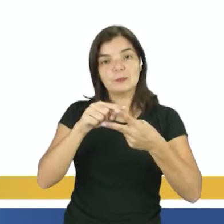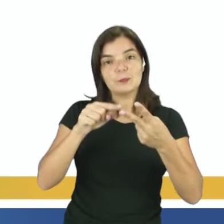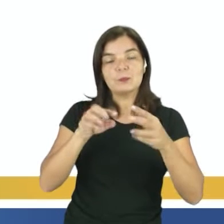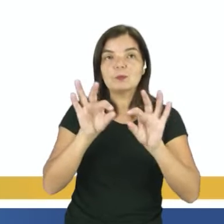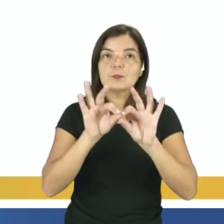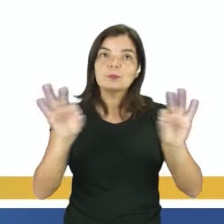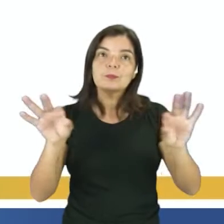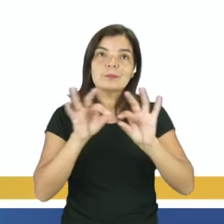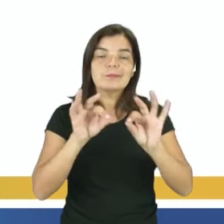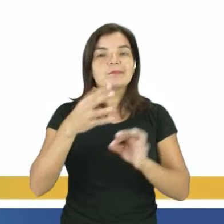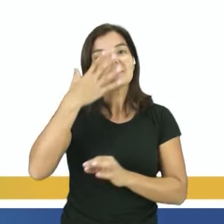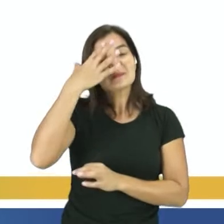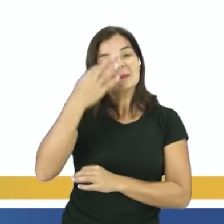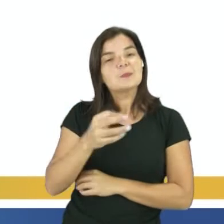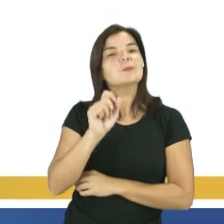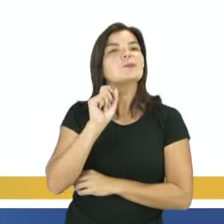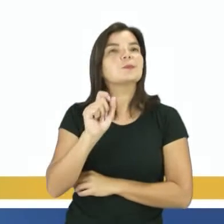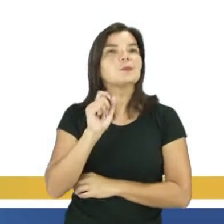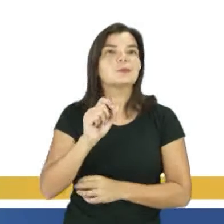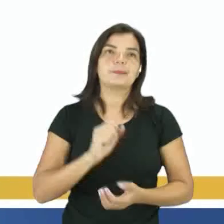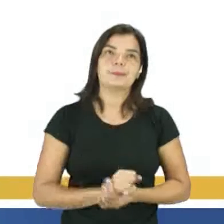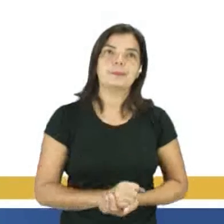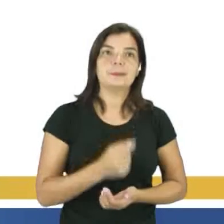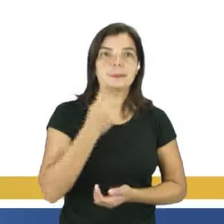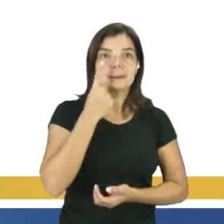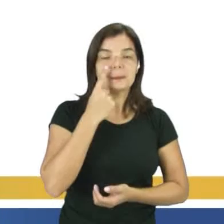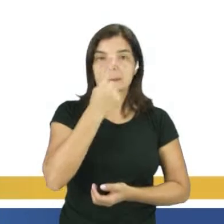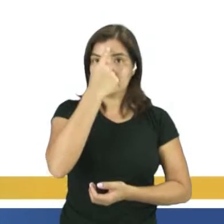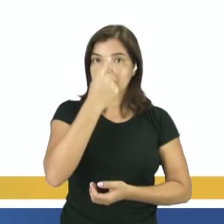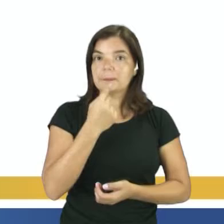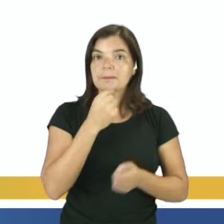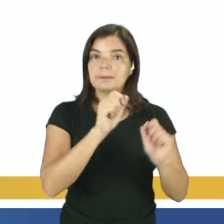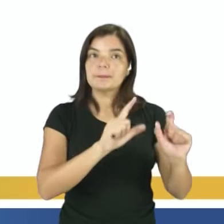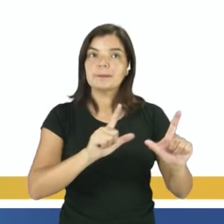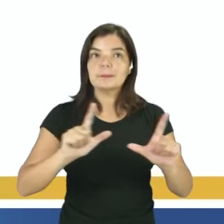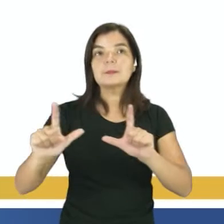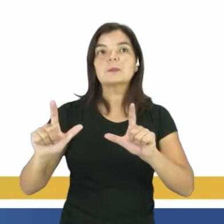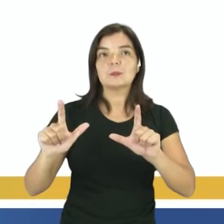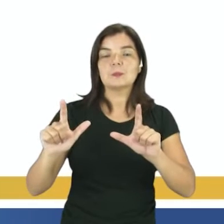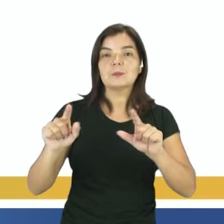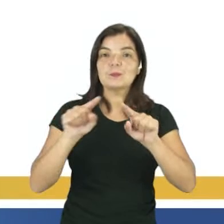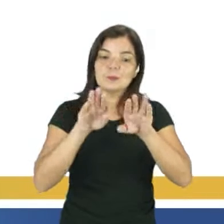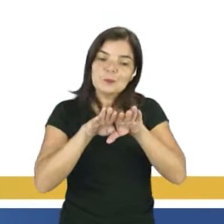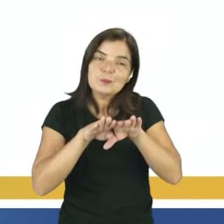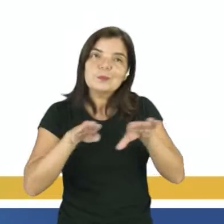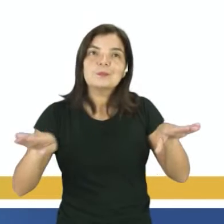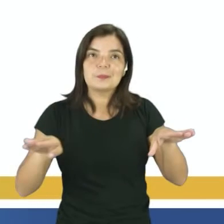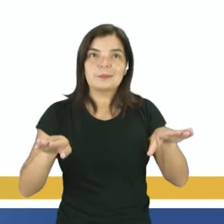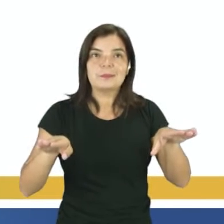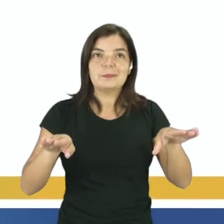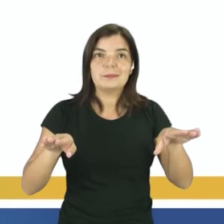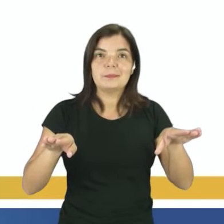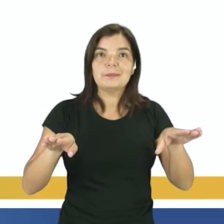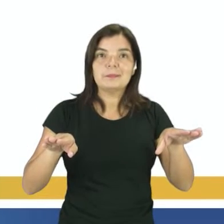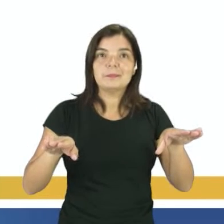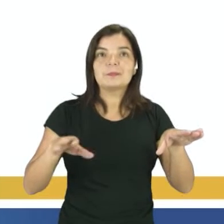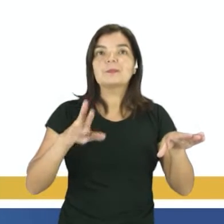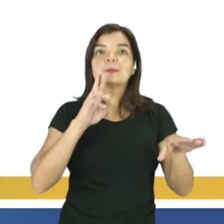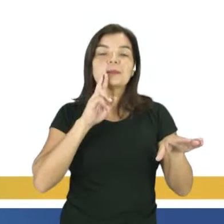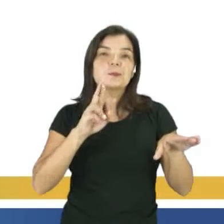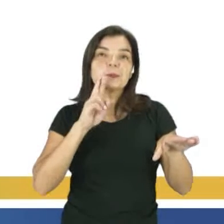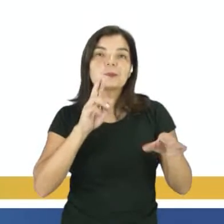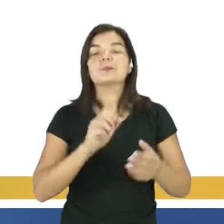essas retas, é correto afirmarmos que. Então aqui nós temos, né, o plano com as retas e nós temos as nossas